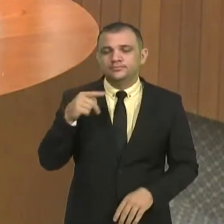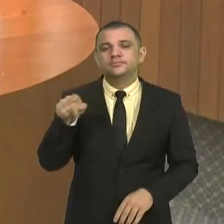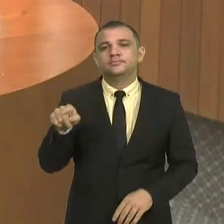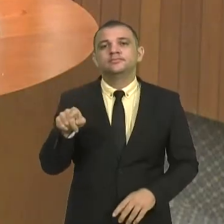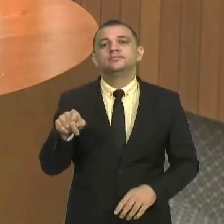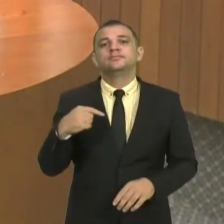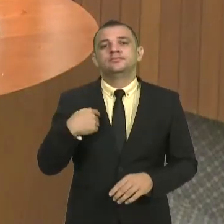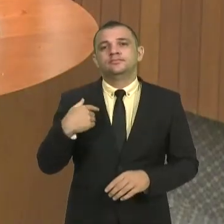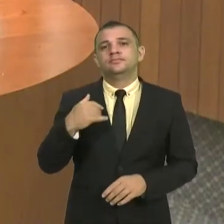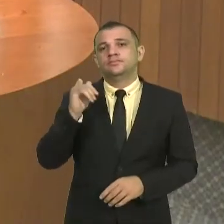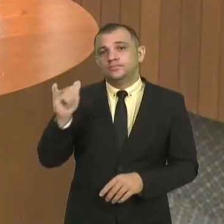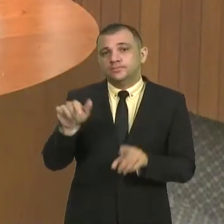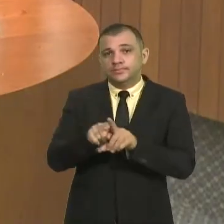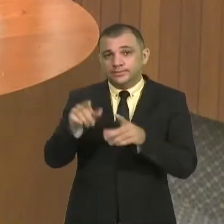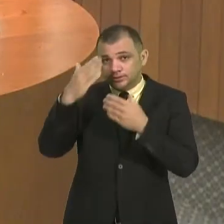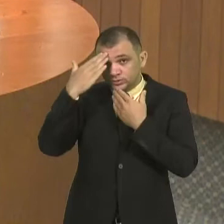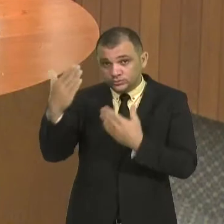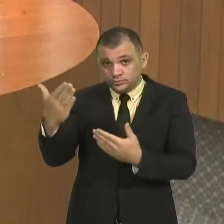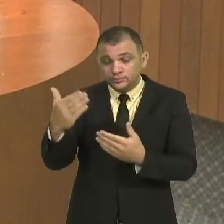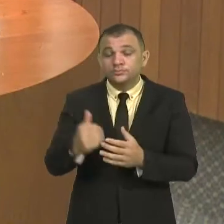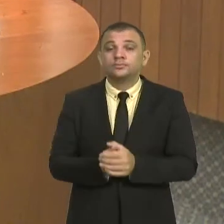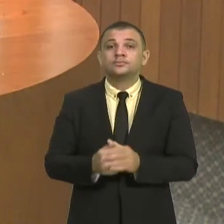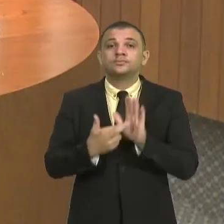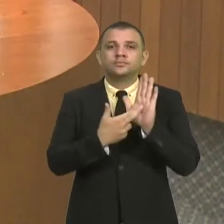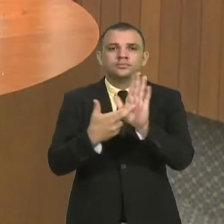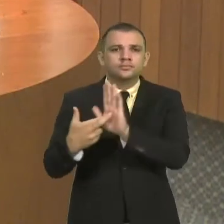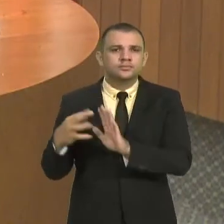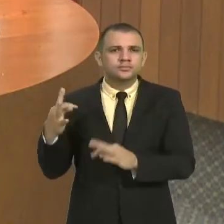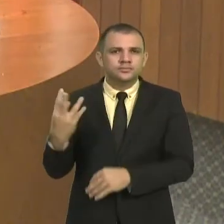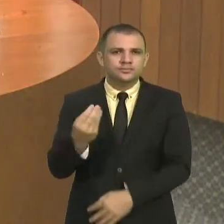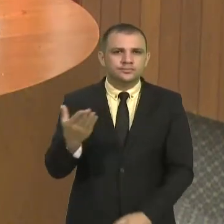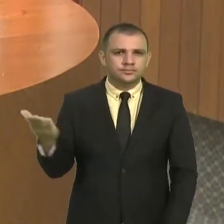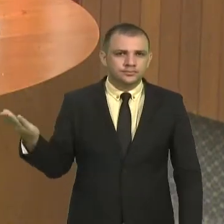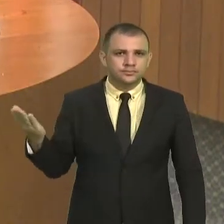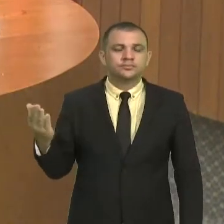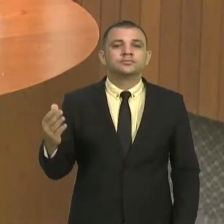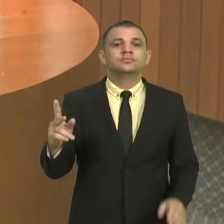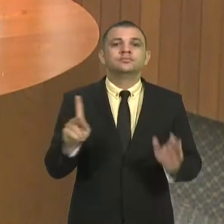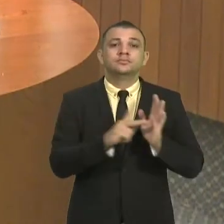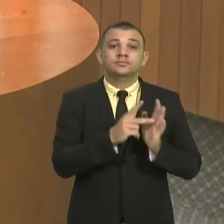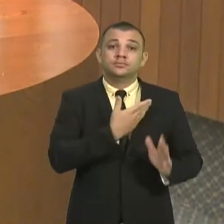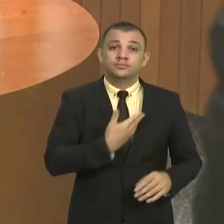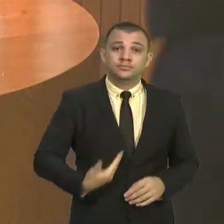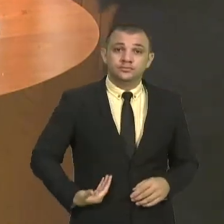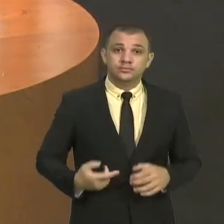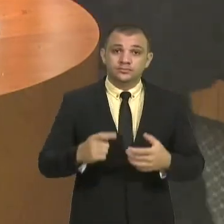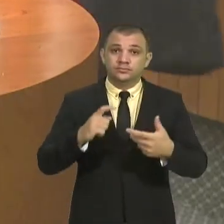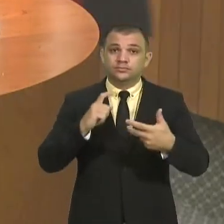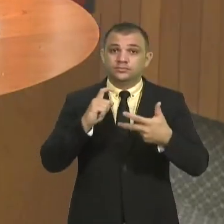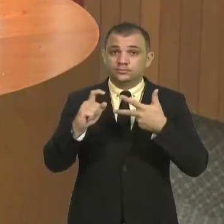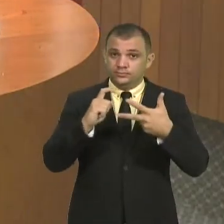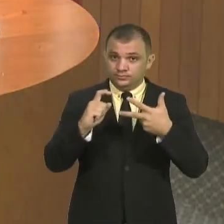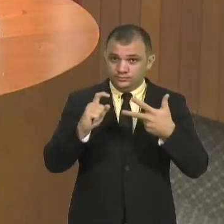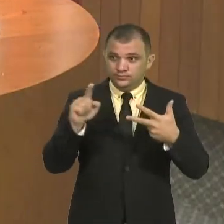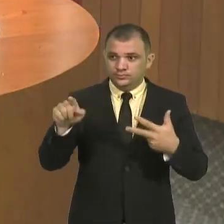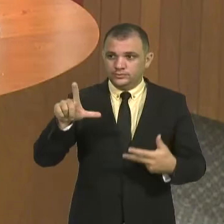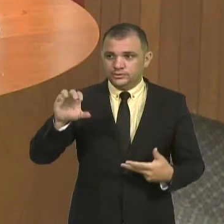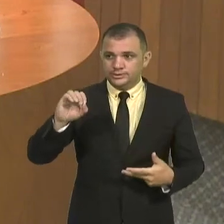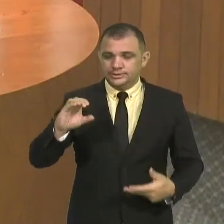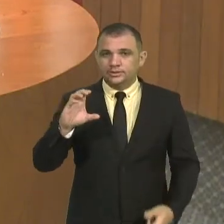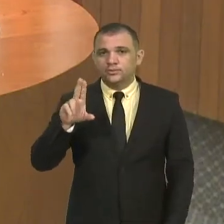os nossos agradecimentos também, em nome de todos eles, do Executivo Léo Cunha, do Legislativo Tavani,